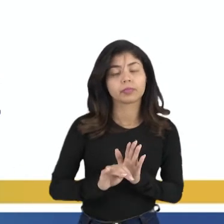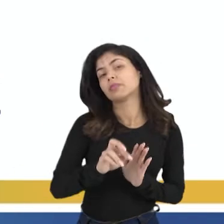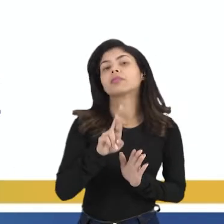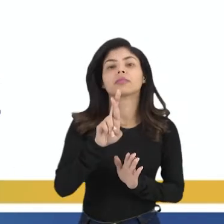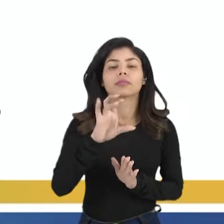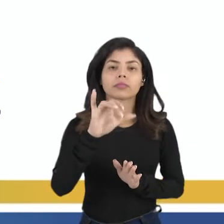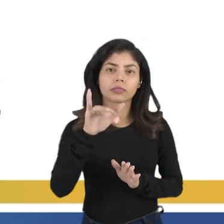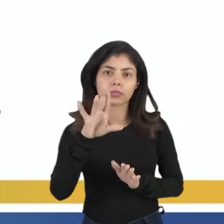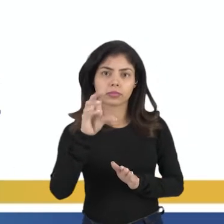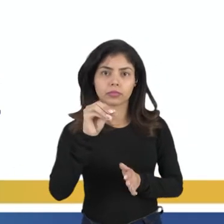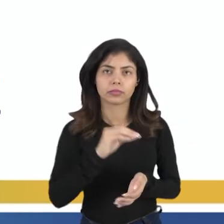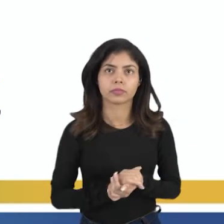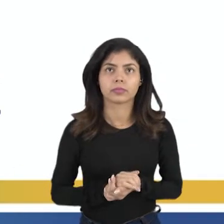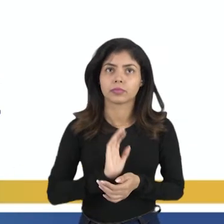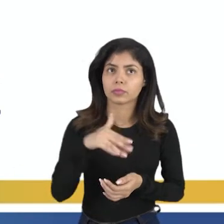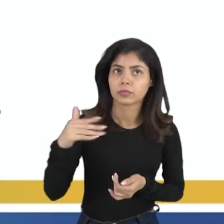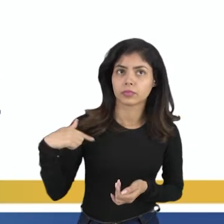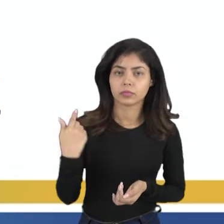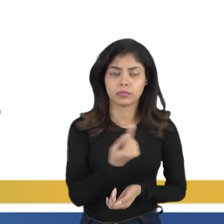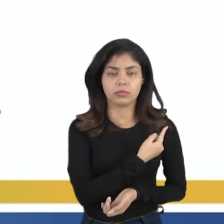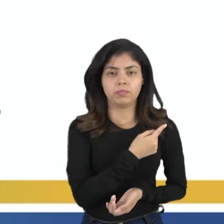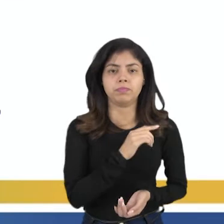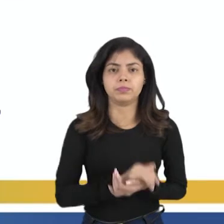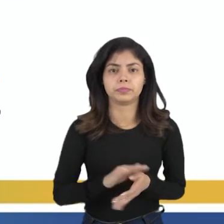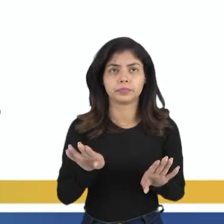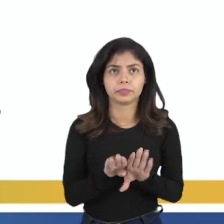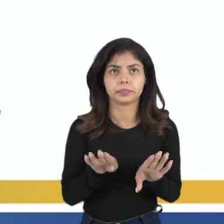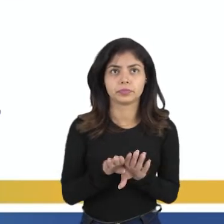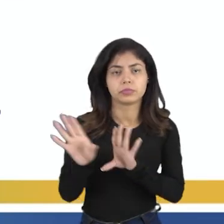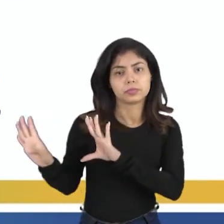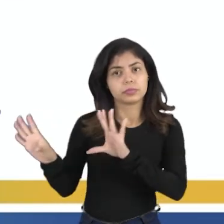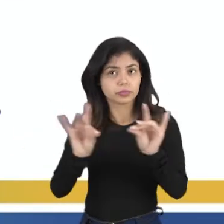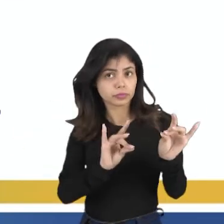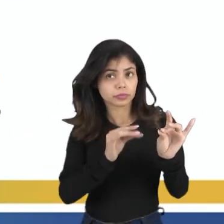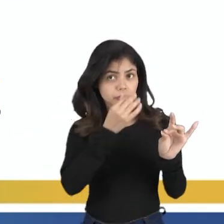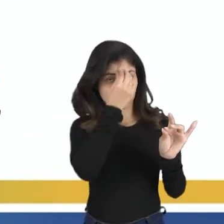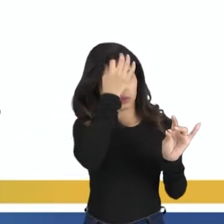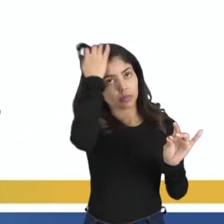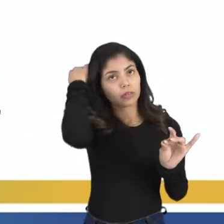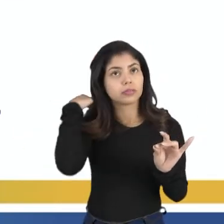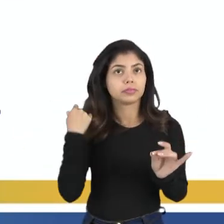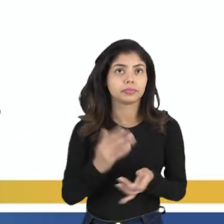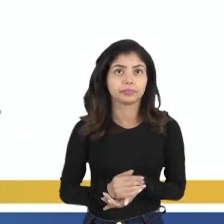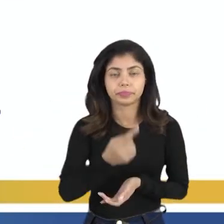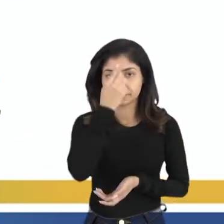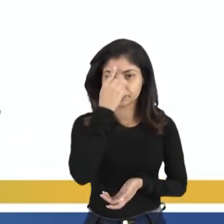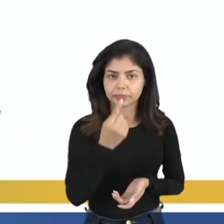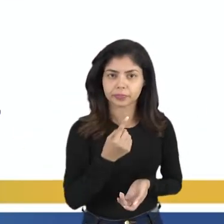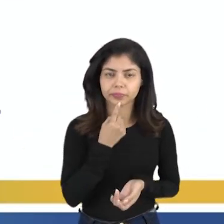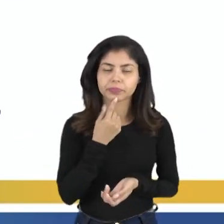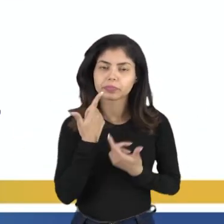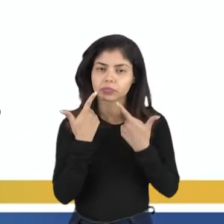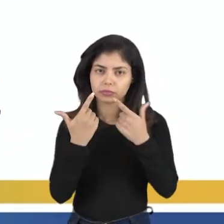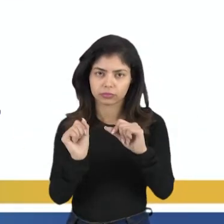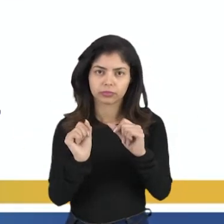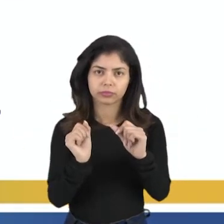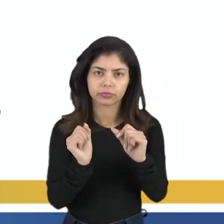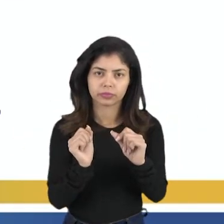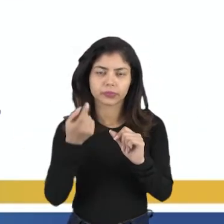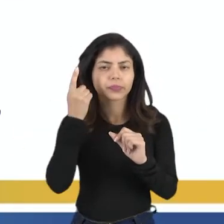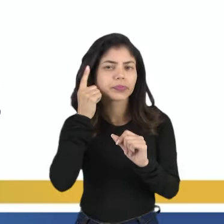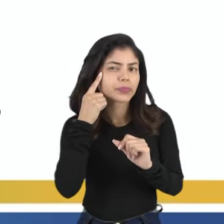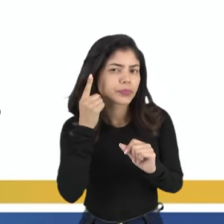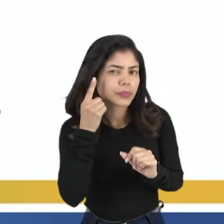racista. Então, quando nós temos essa seleção lexical para trazer figuras de linguagem, nós vamos estar pensando